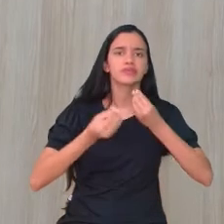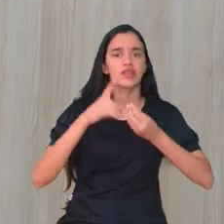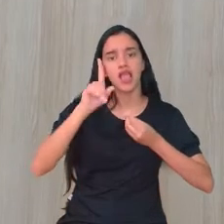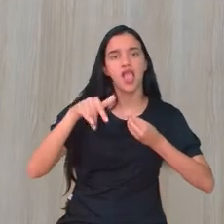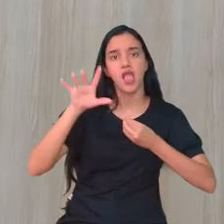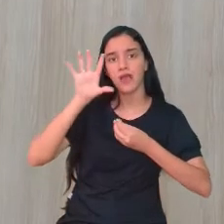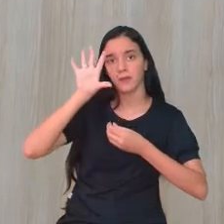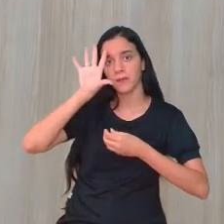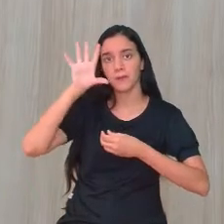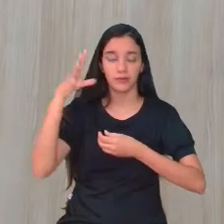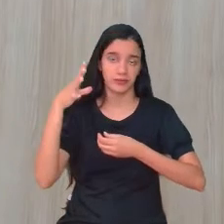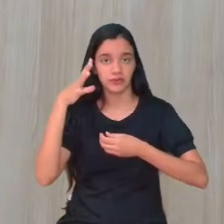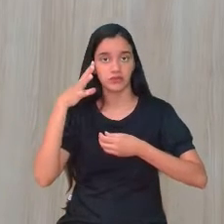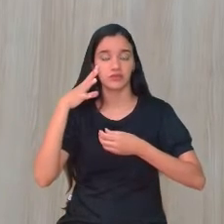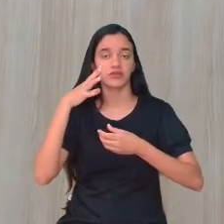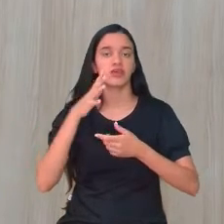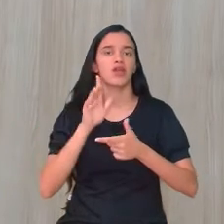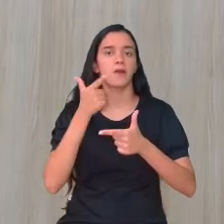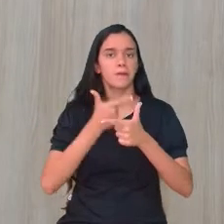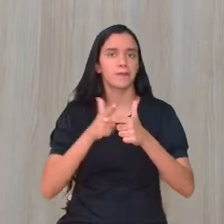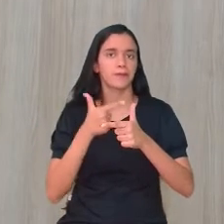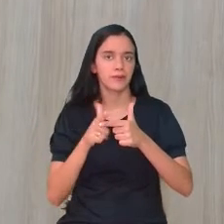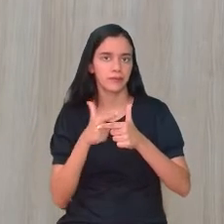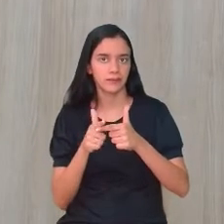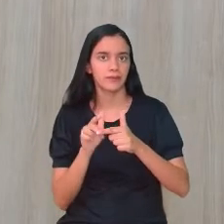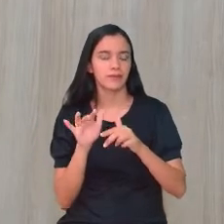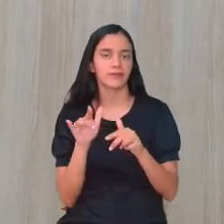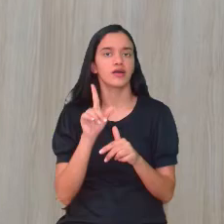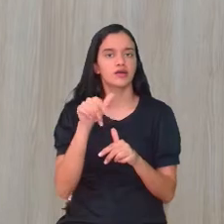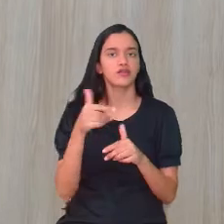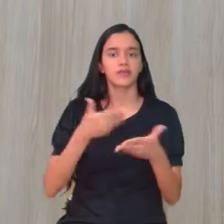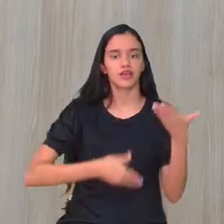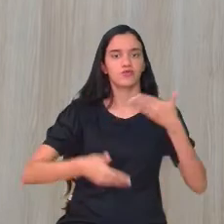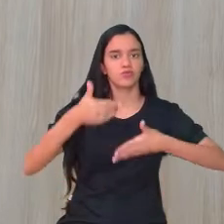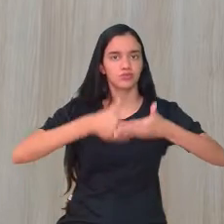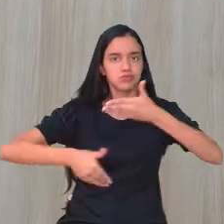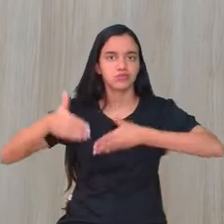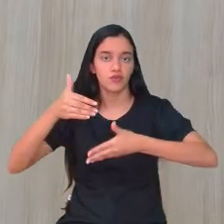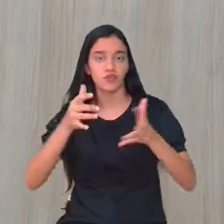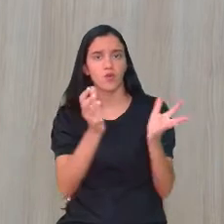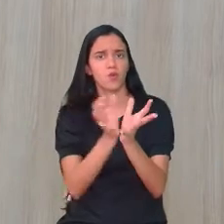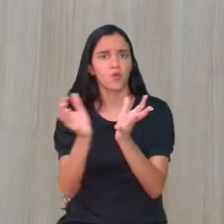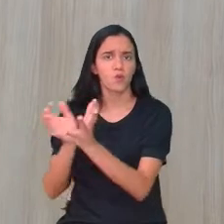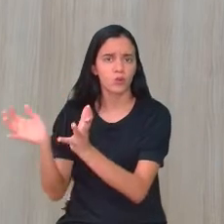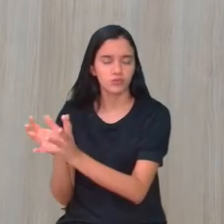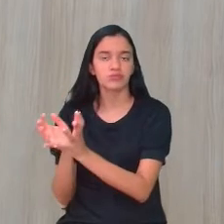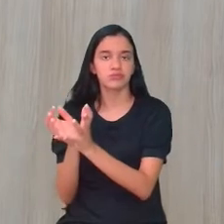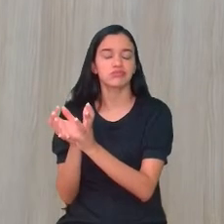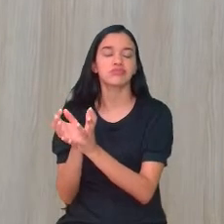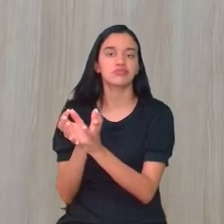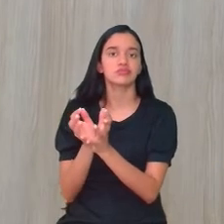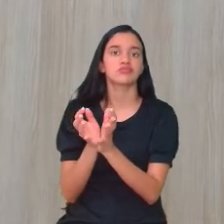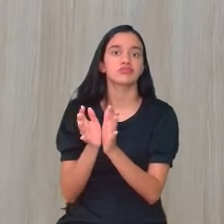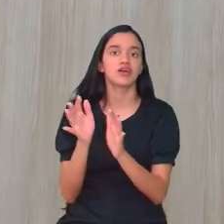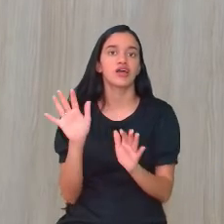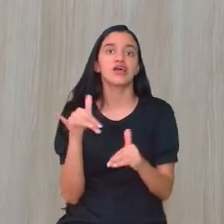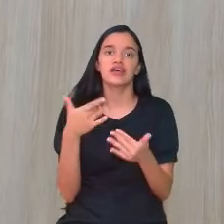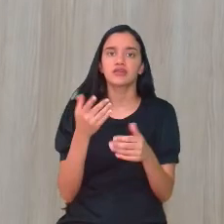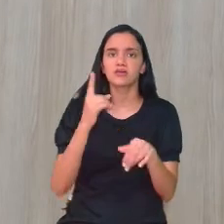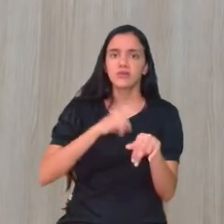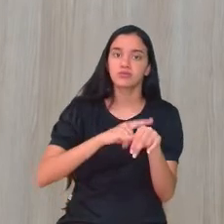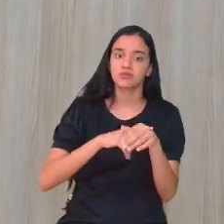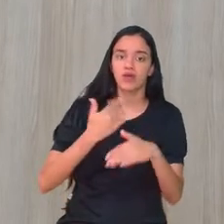uma solução, né, que leva ela envolve um conjunto de fatores articulados e leva mais